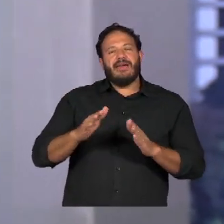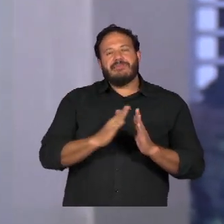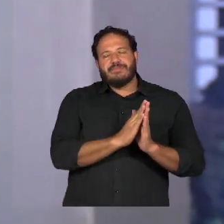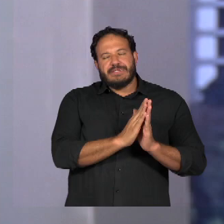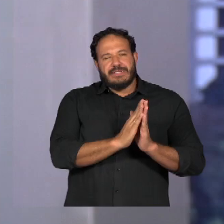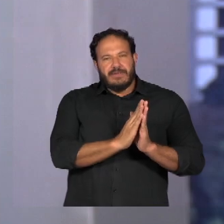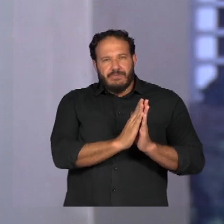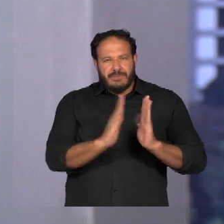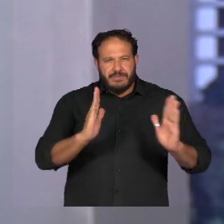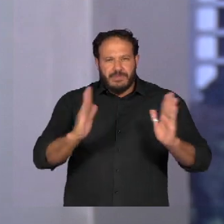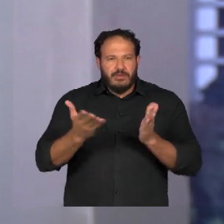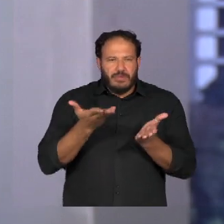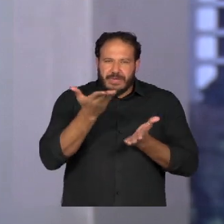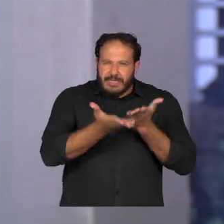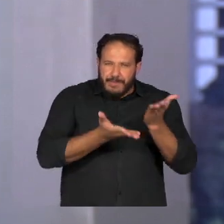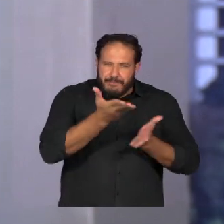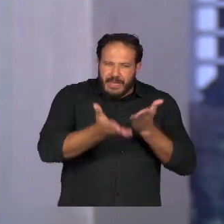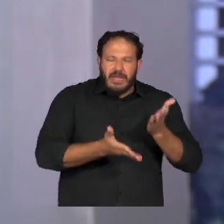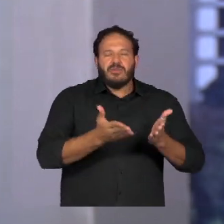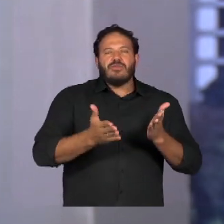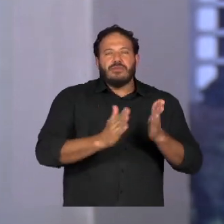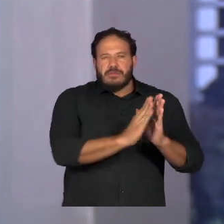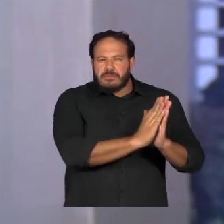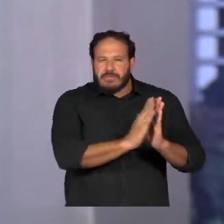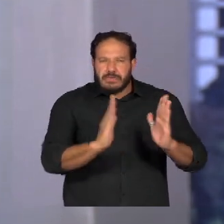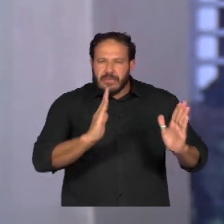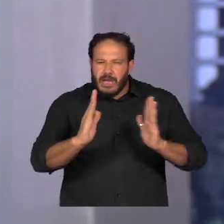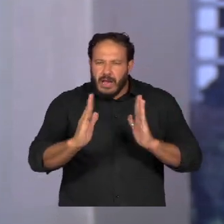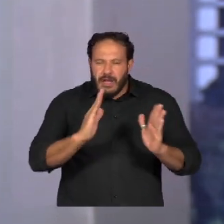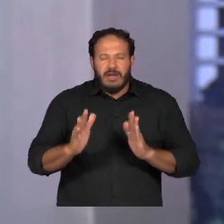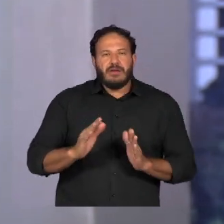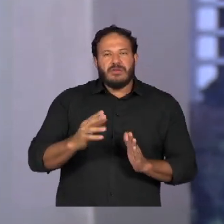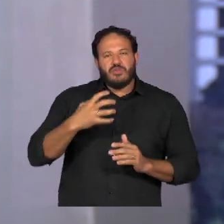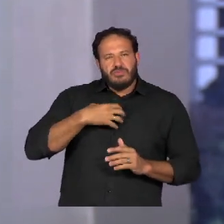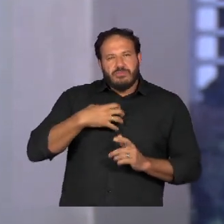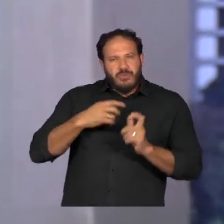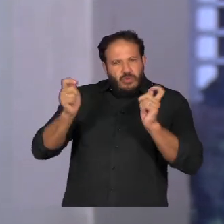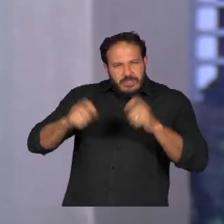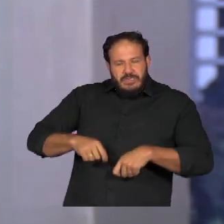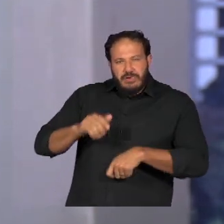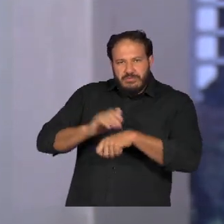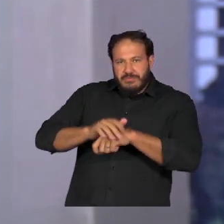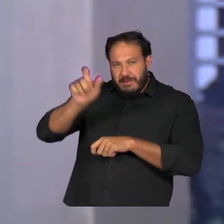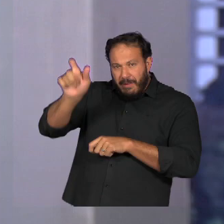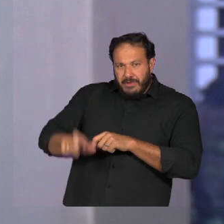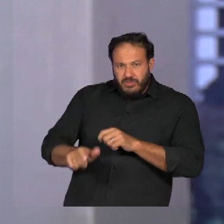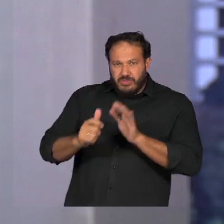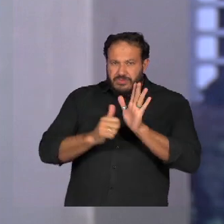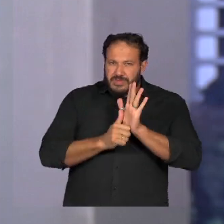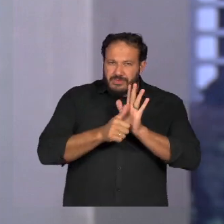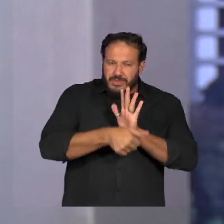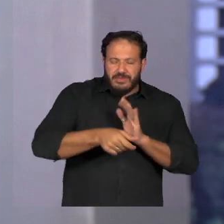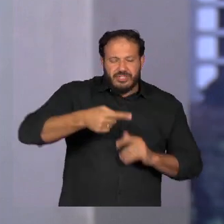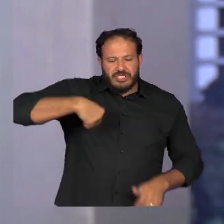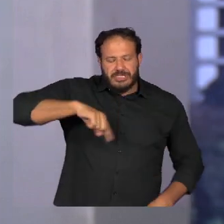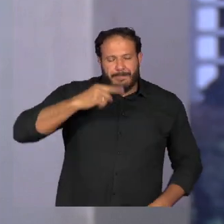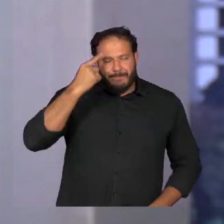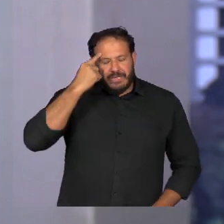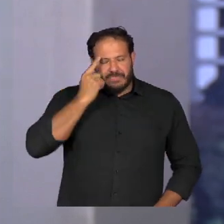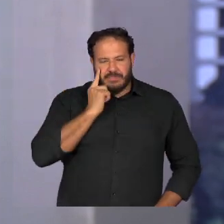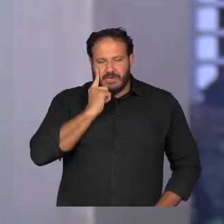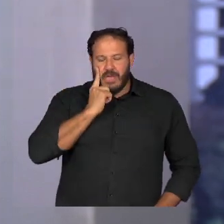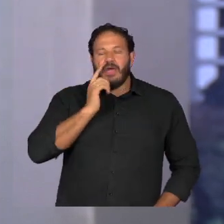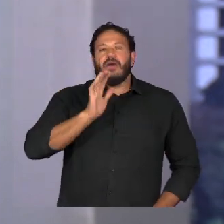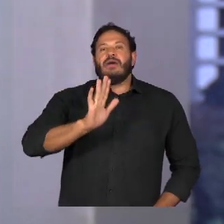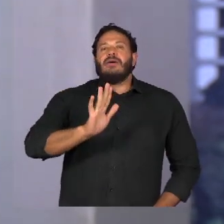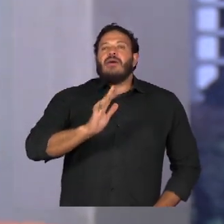tratamento integral né de uma condição integral para o síndrome de Down a gente pensa o seguinte então você tem